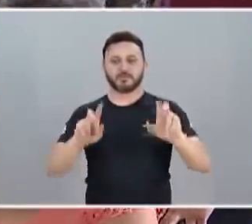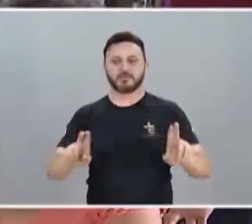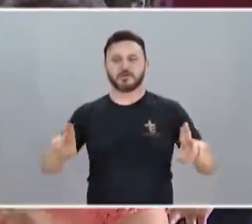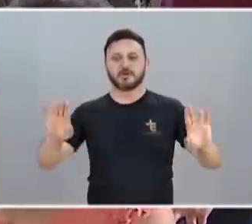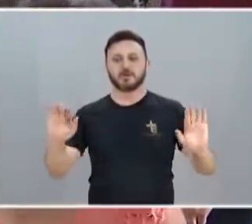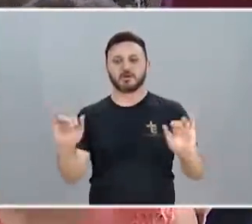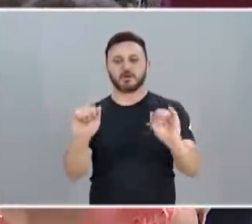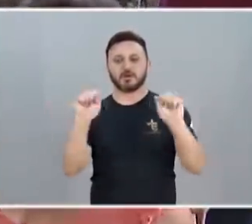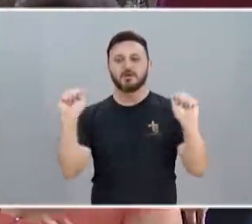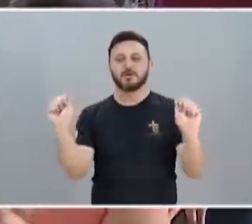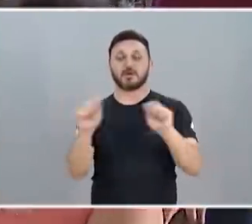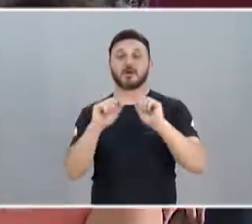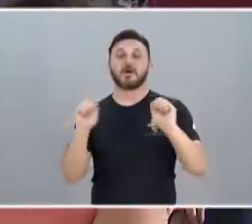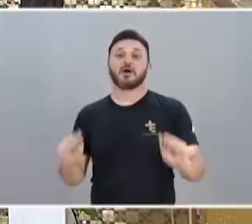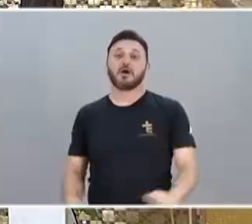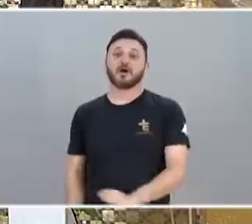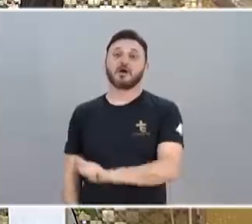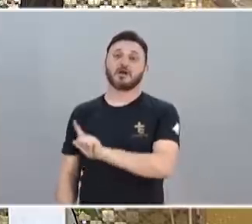aleluia,